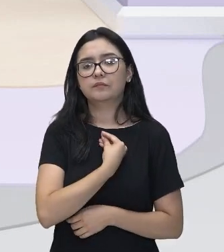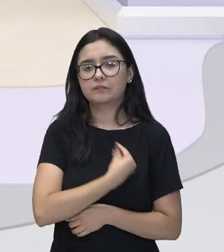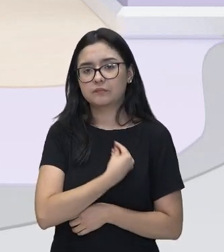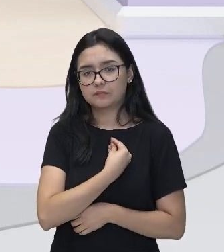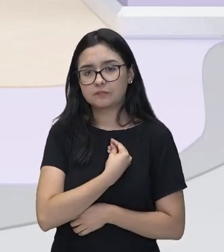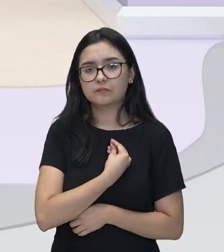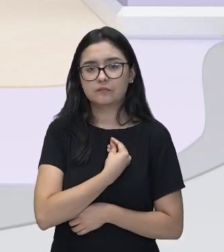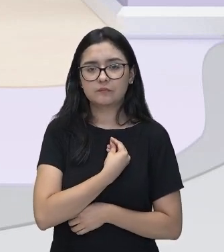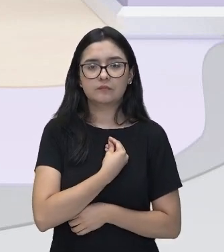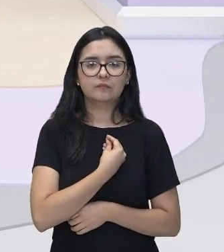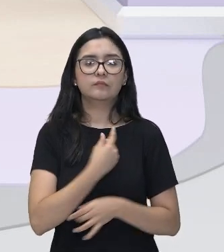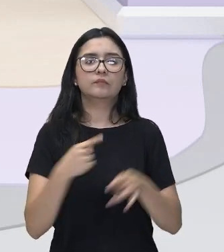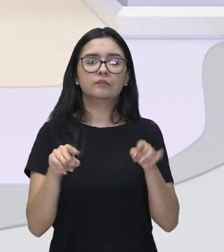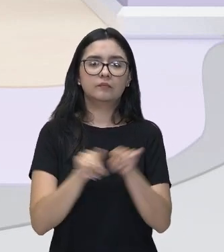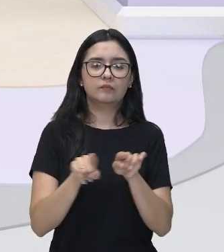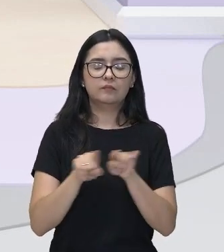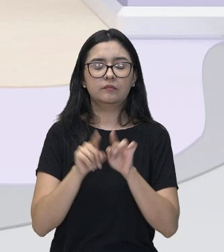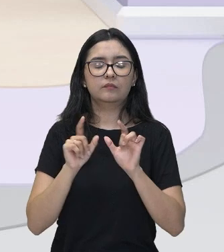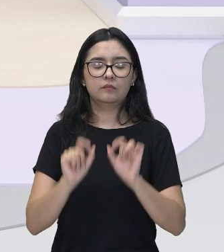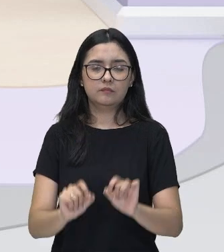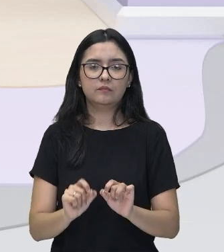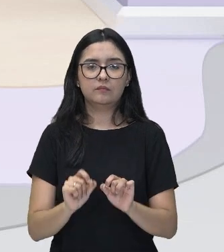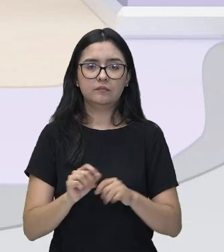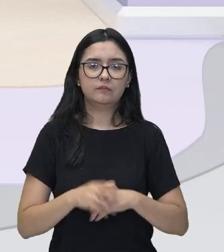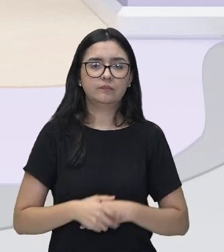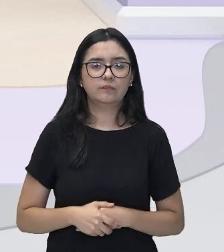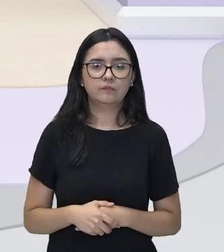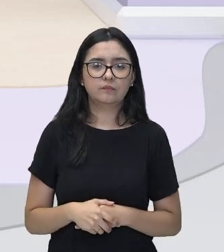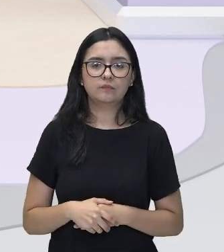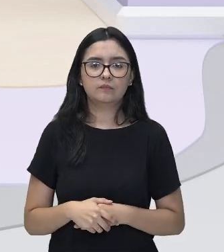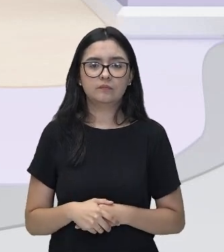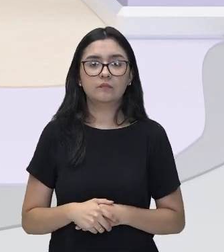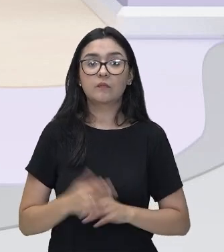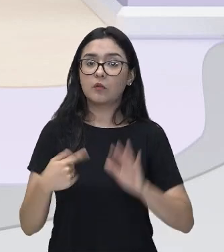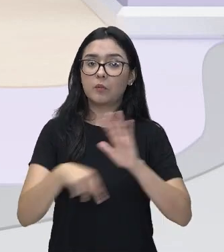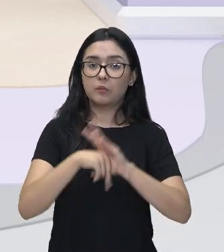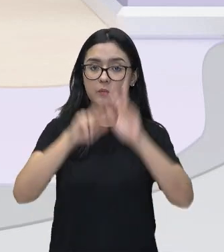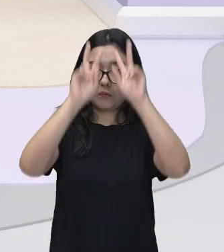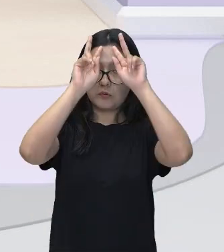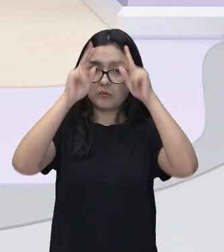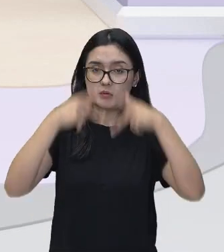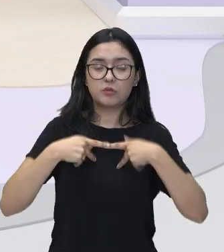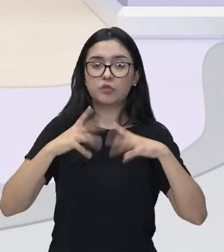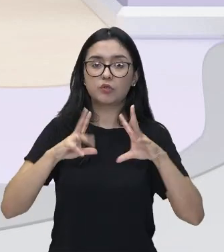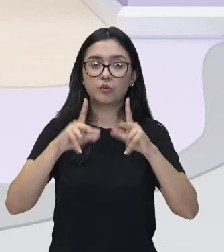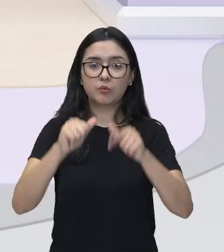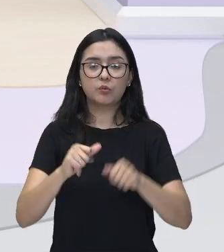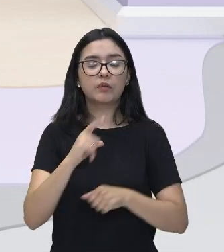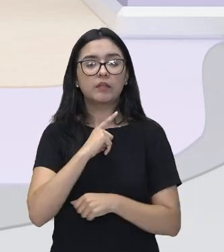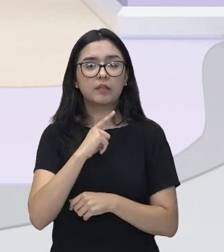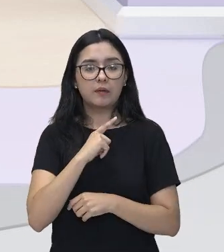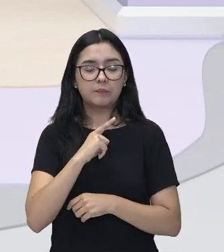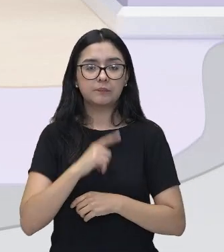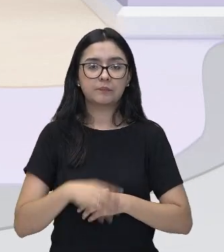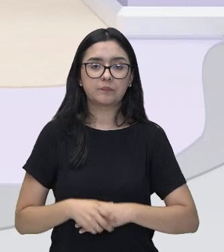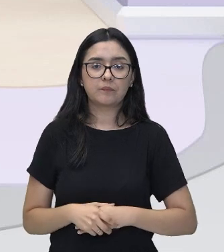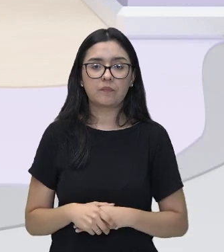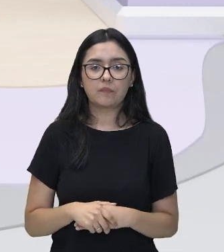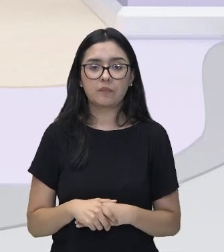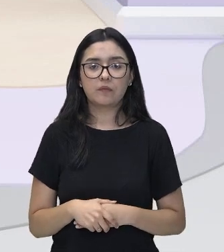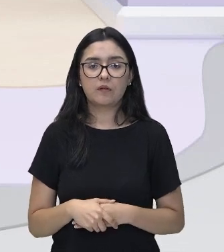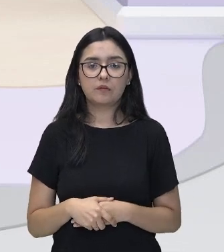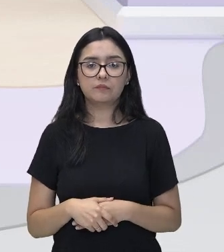né, do caminhar, da origem da vida do ser humano e de tudo que existe.